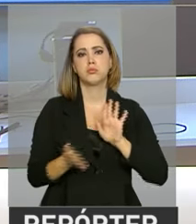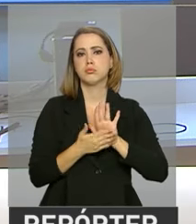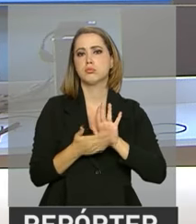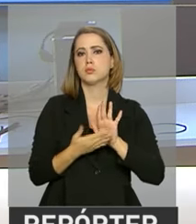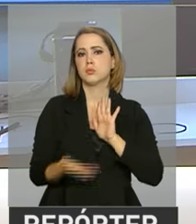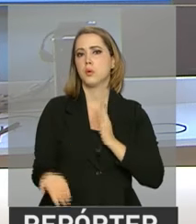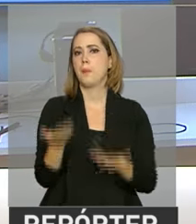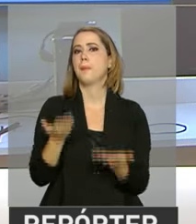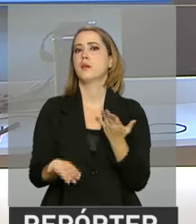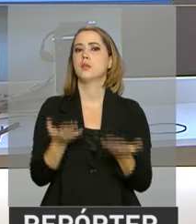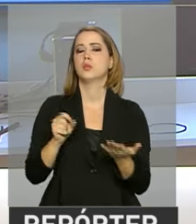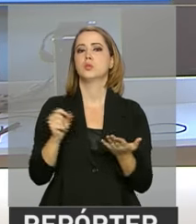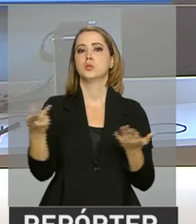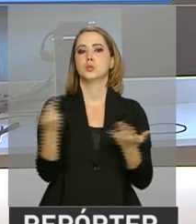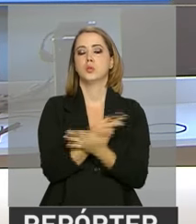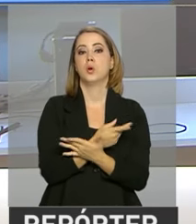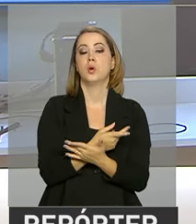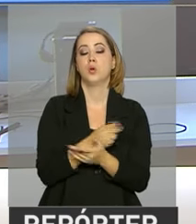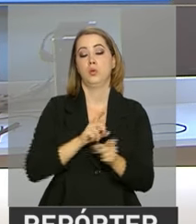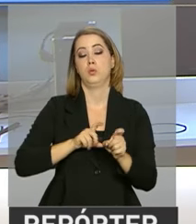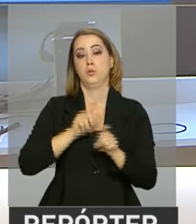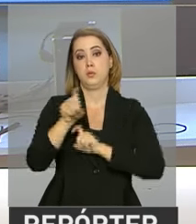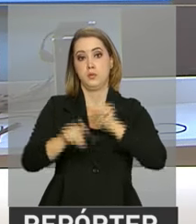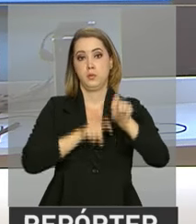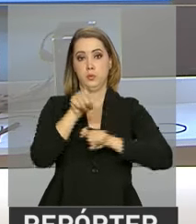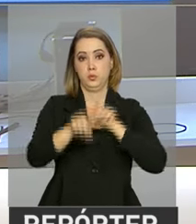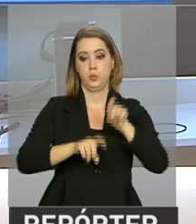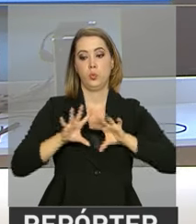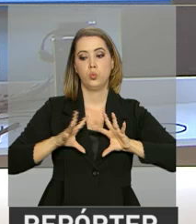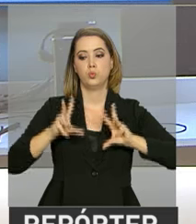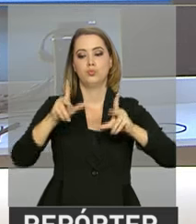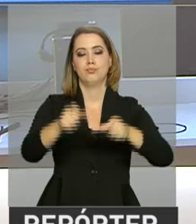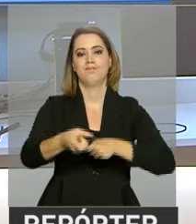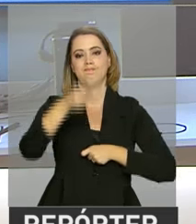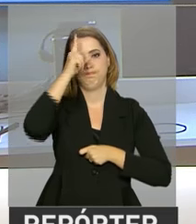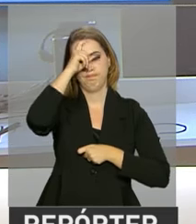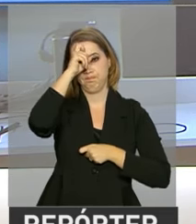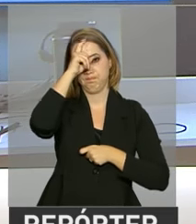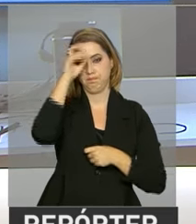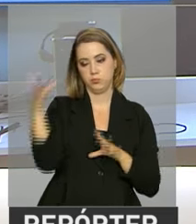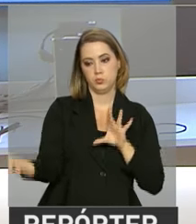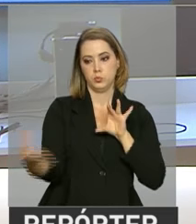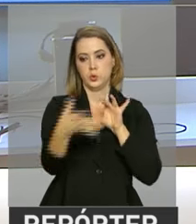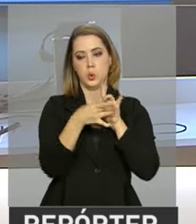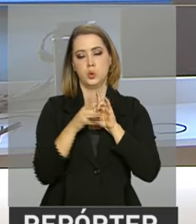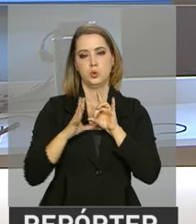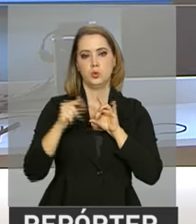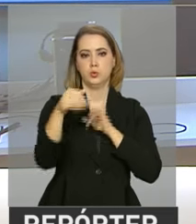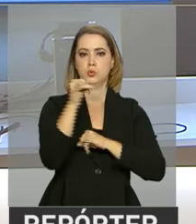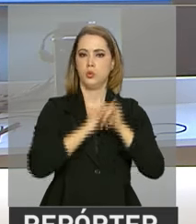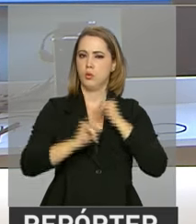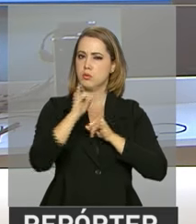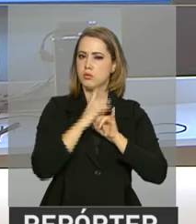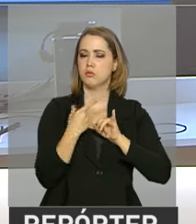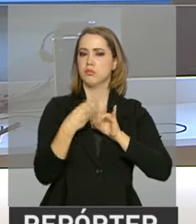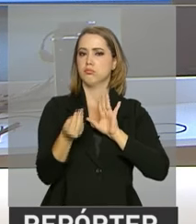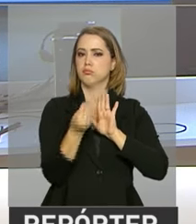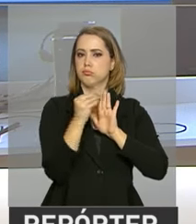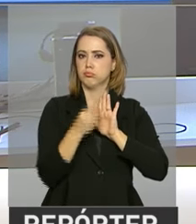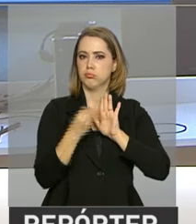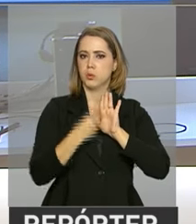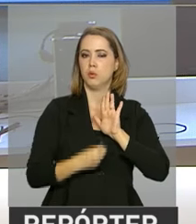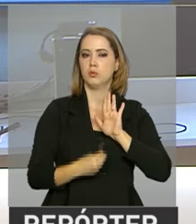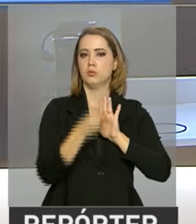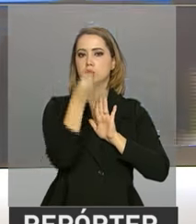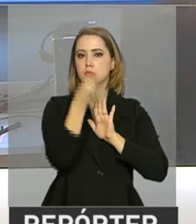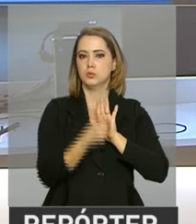implantação do prontuário eletrônico a medida pretende integrar integrar as informações do no atendimento de atenção básica em